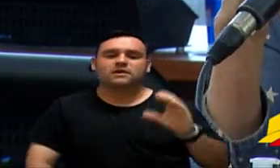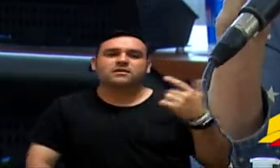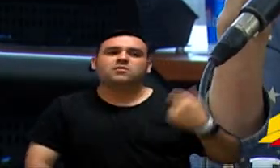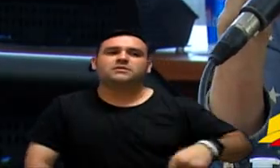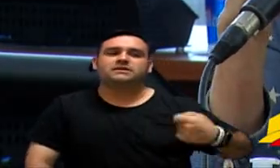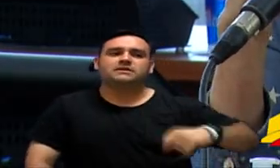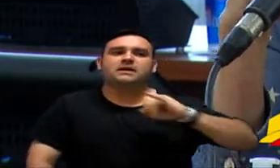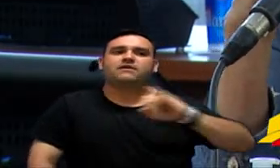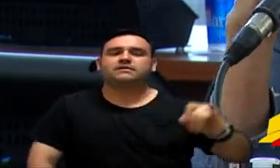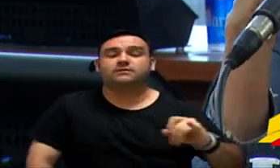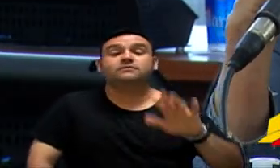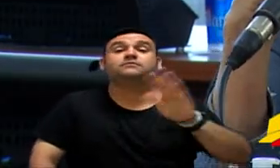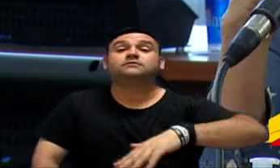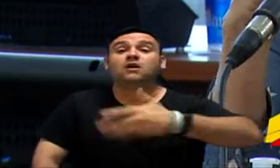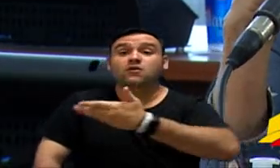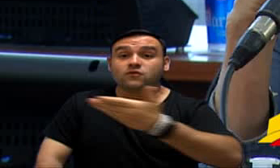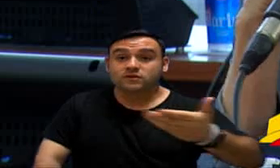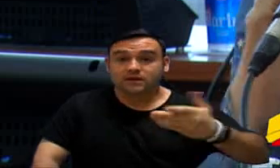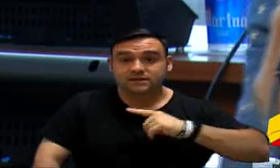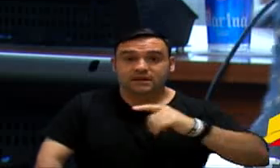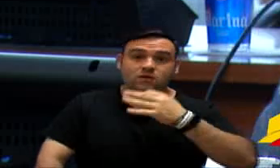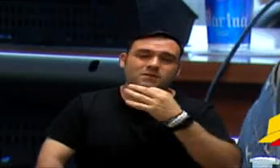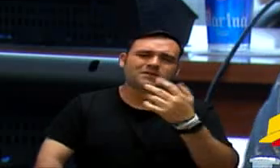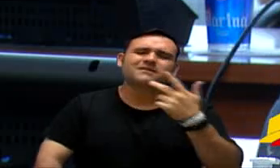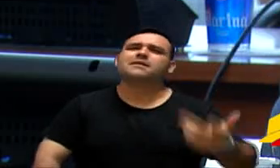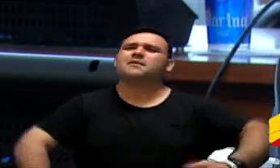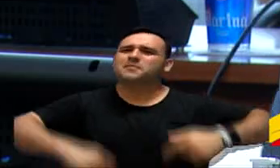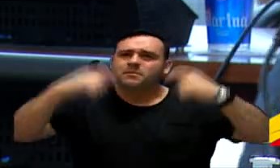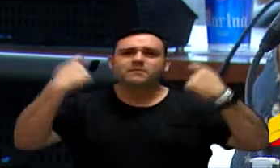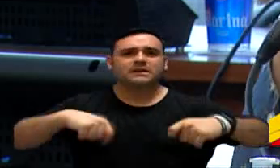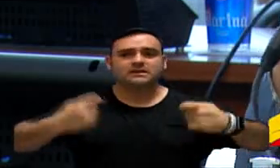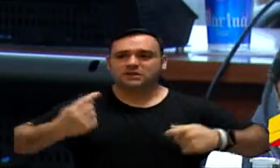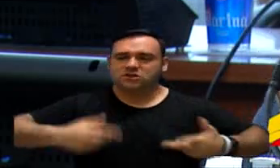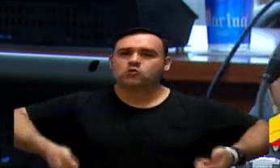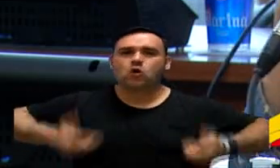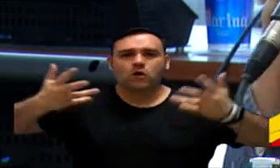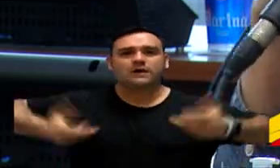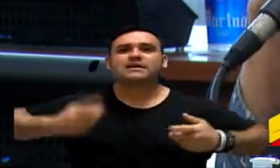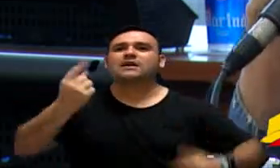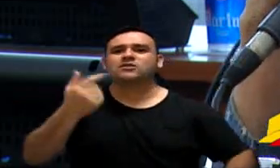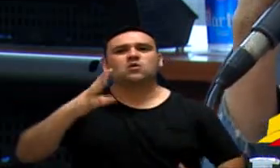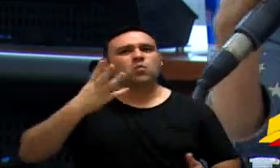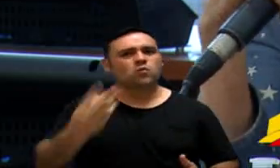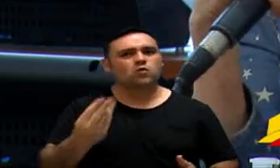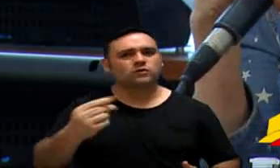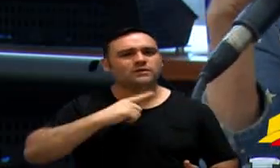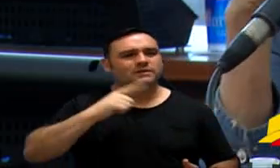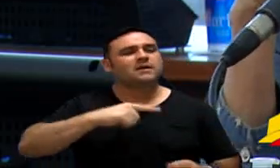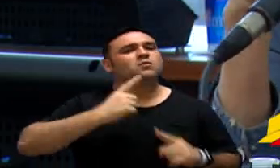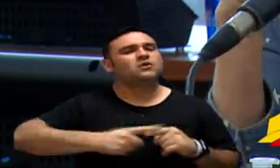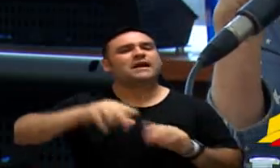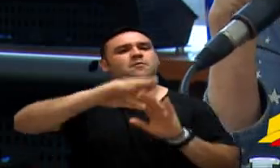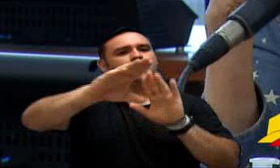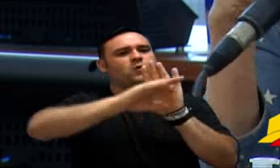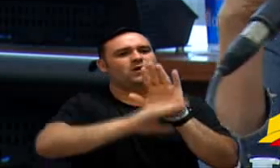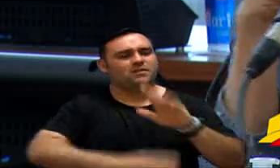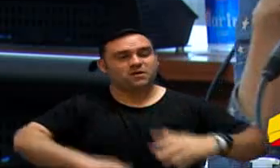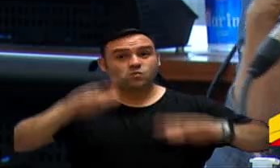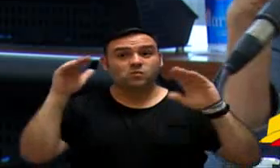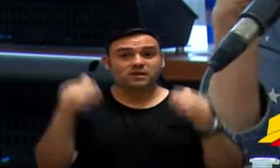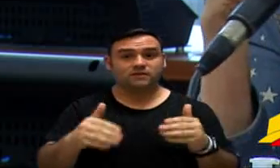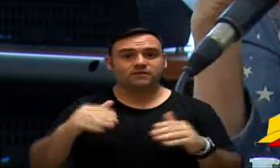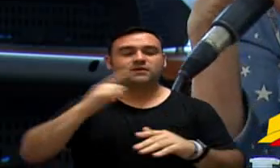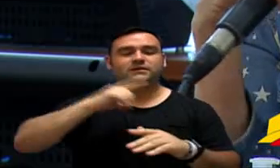que ser avisado. Vocês usando o argumento, precisa gastar, tem muito dinheiro para programas